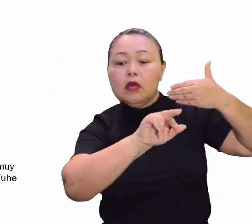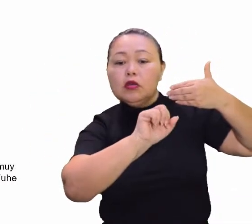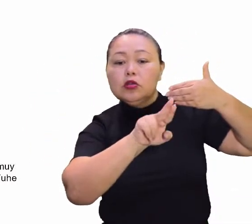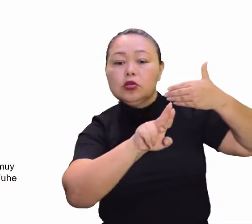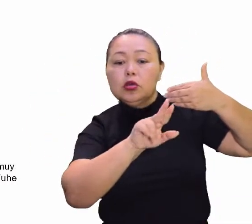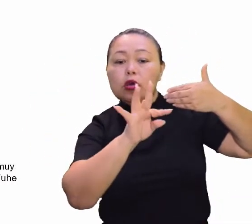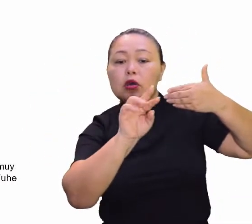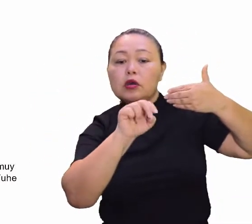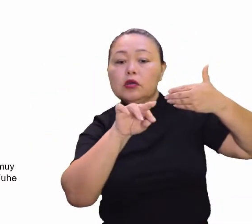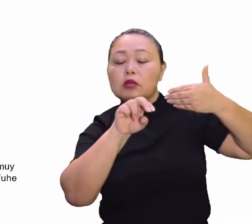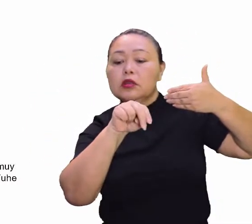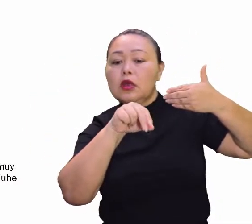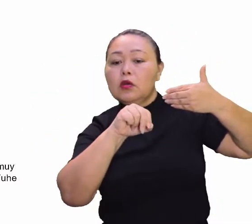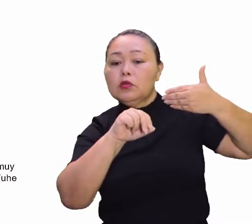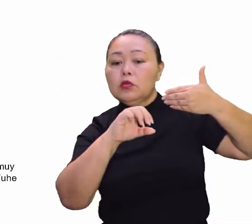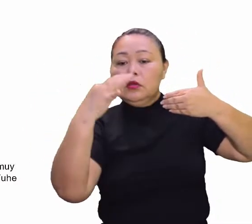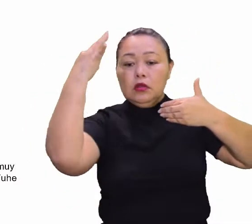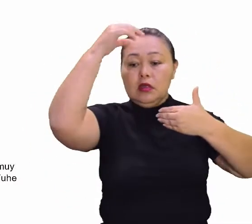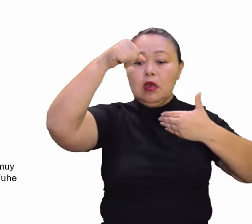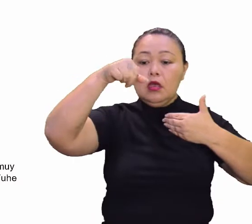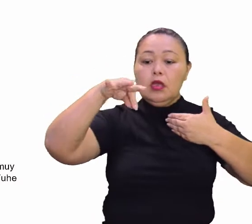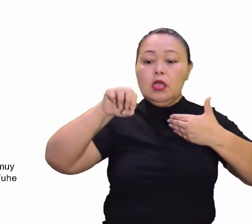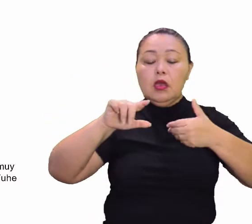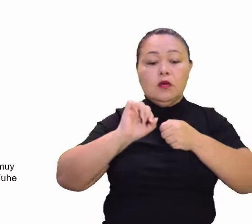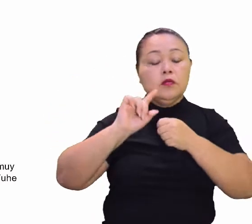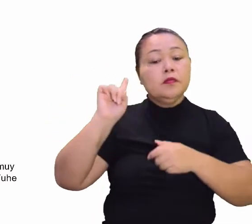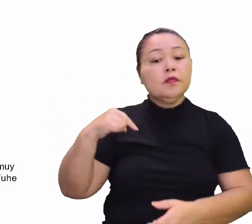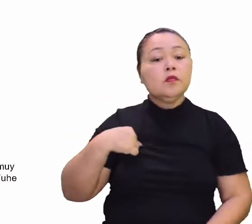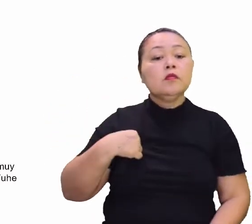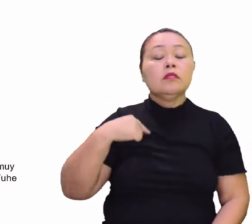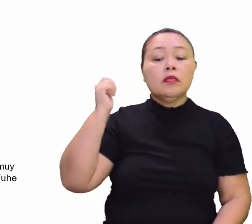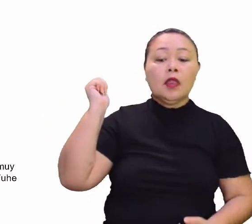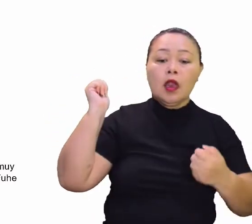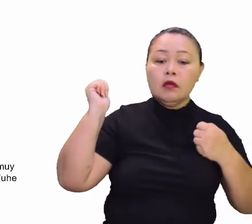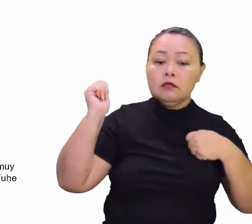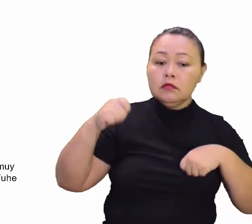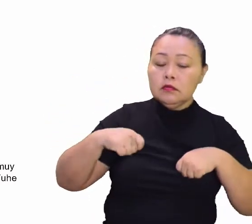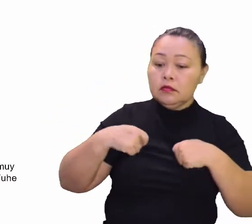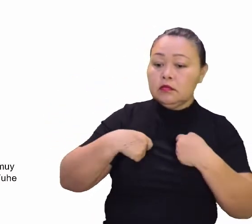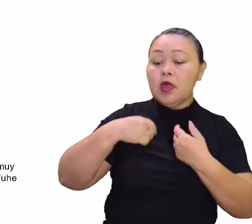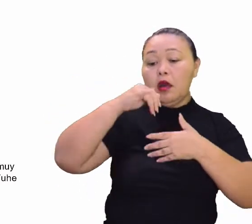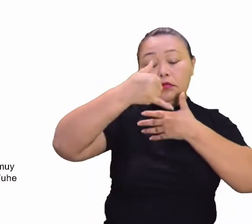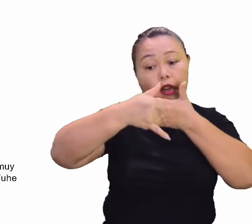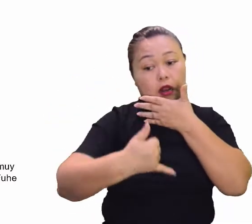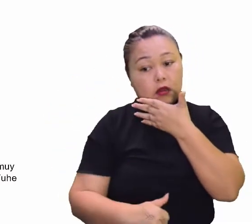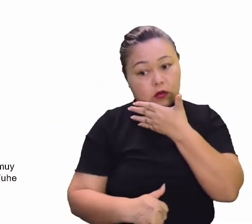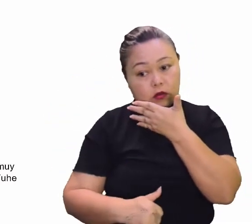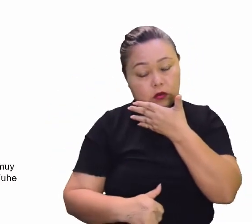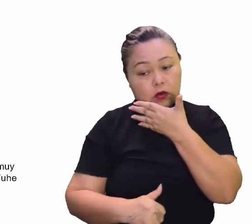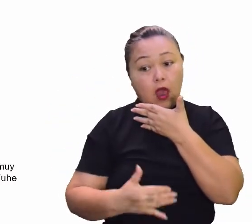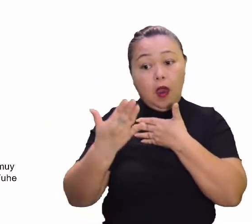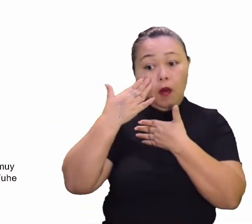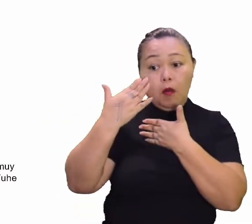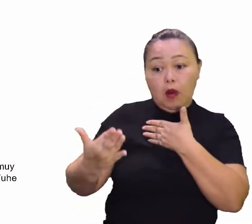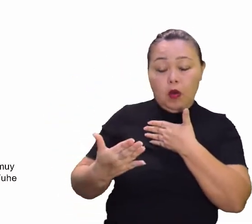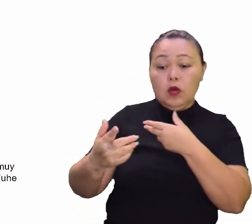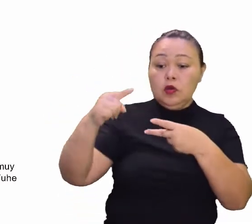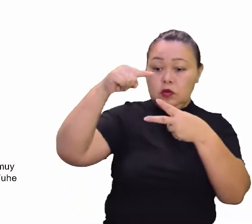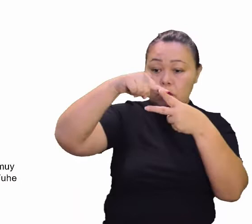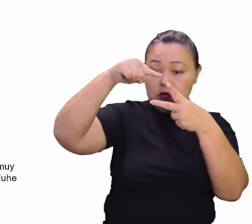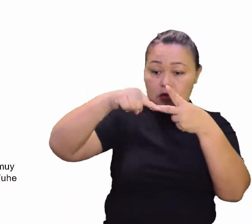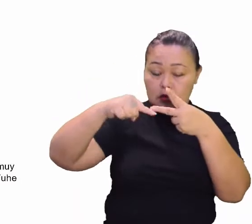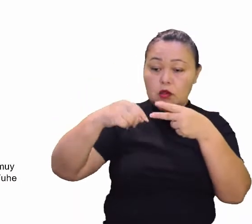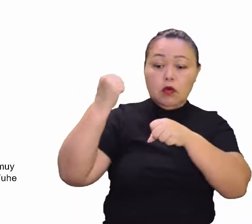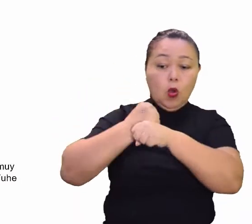da questão econômica do rio Madeira. Isso. Então, olha assim, ele tem potencial hidrelétrico. A maior prova disso é que a gente tem 2